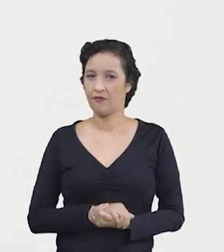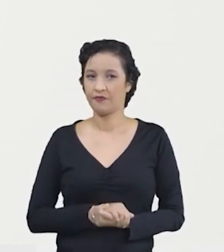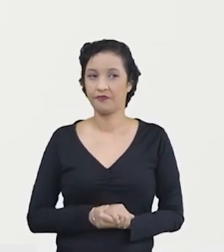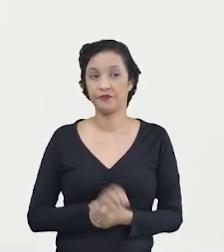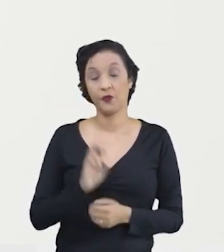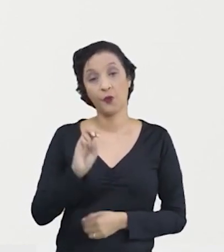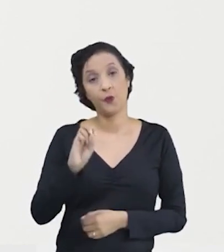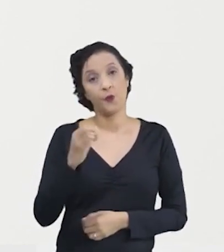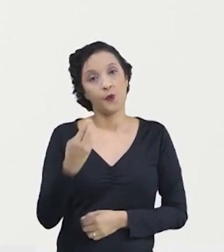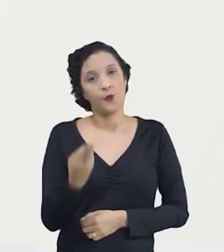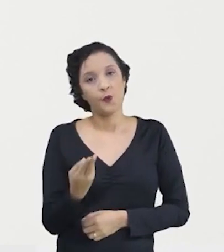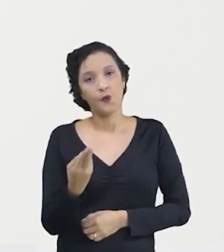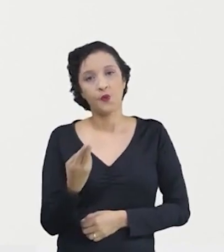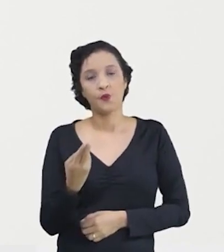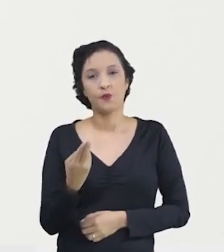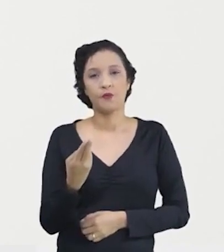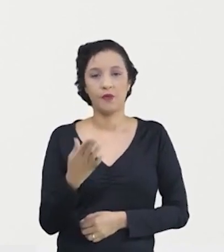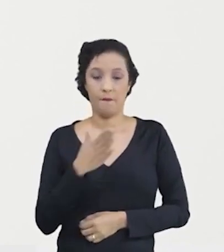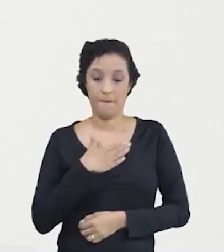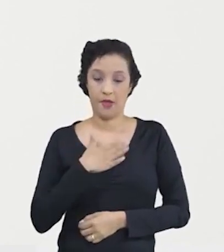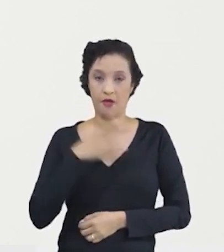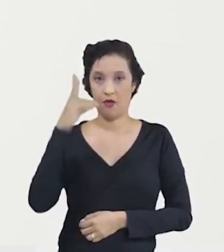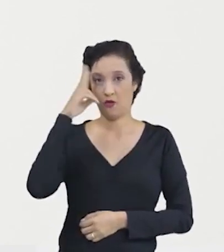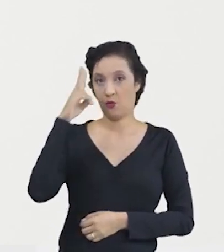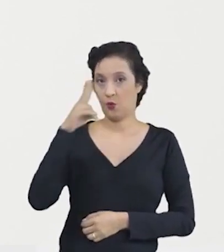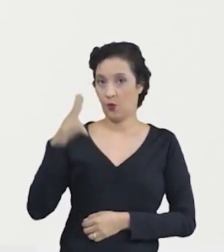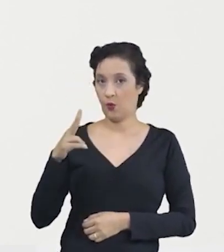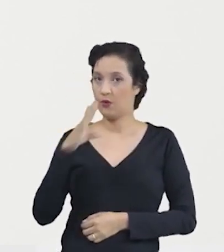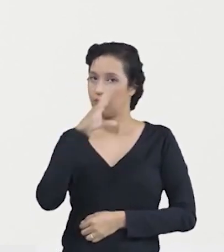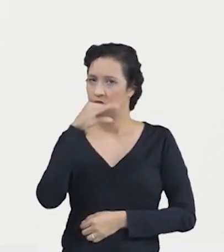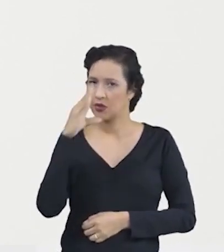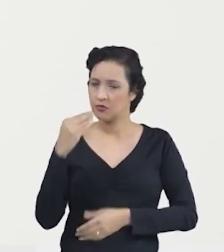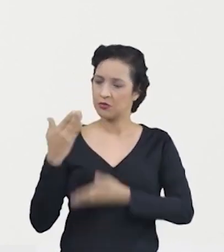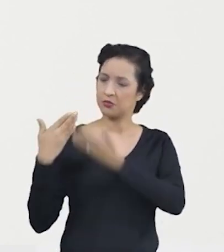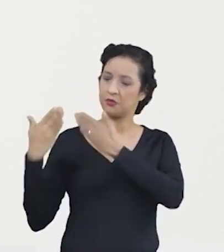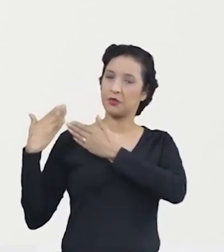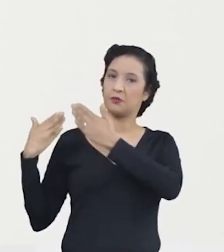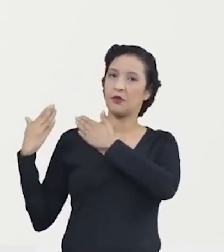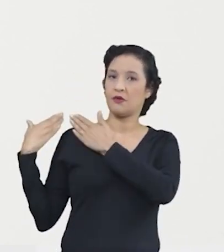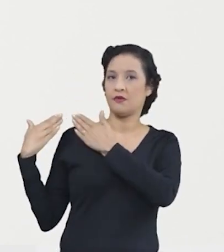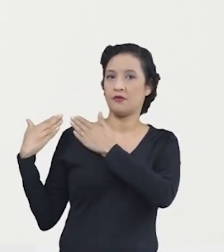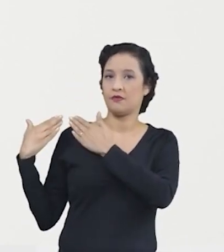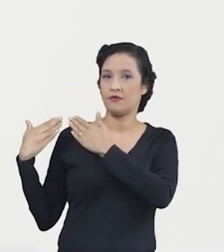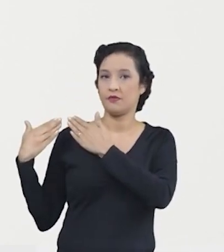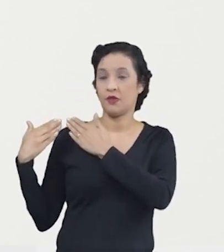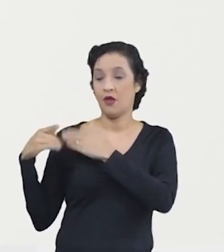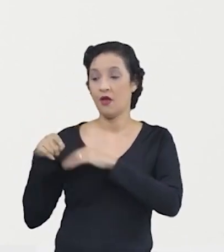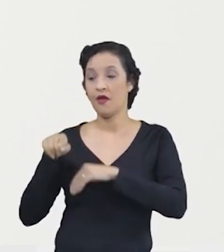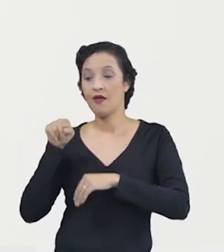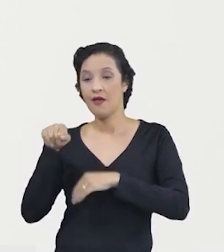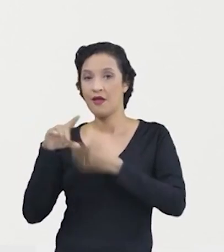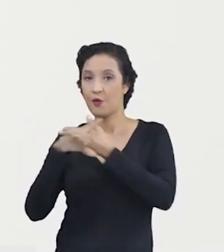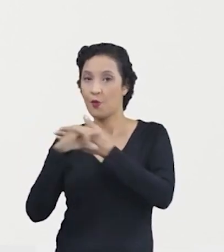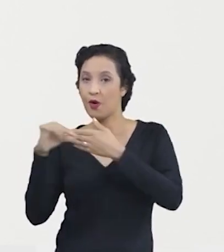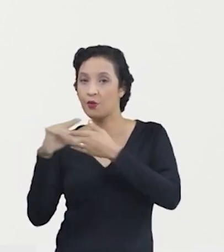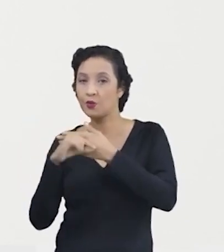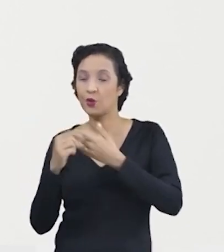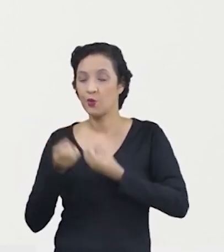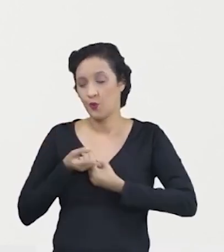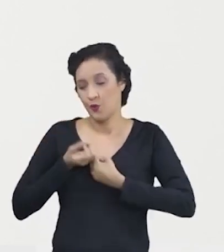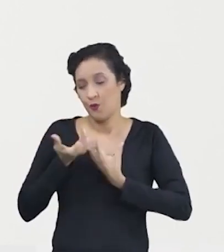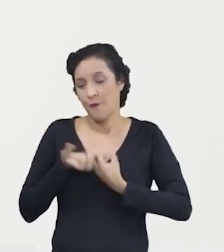eu posso dizer o quê? Minha infância virou lenha. Eu posso dizer que o autor expressa um sentimento